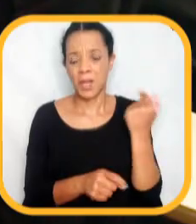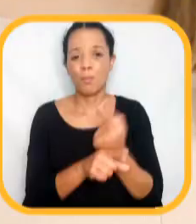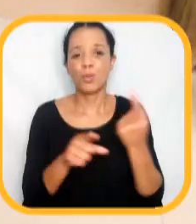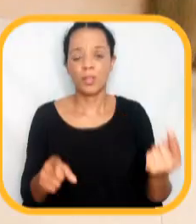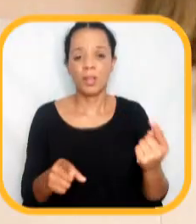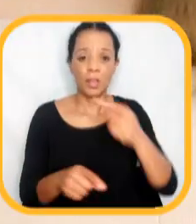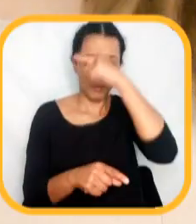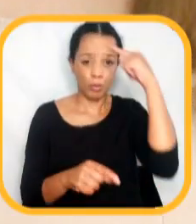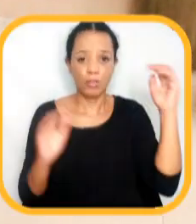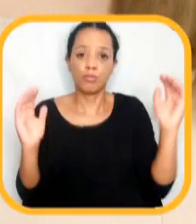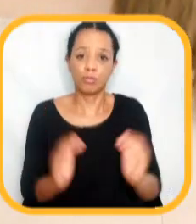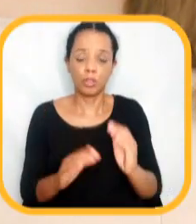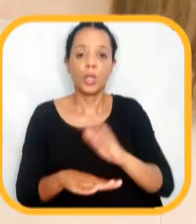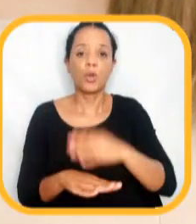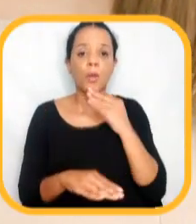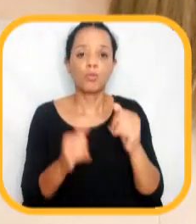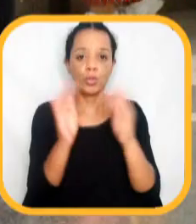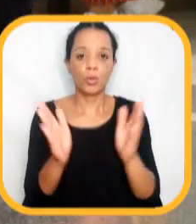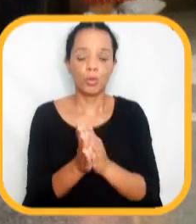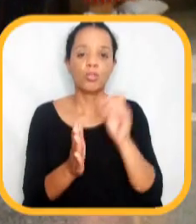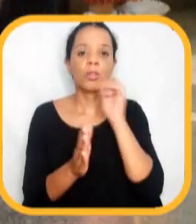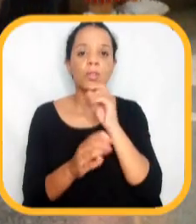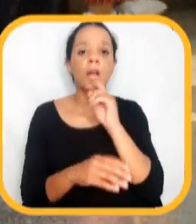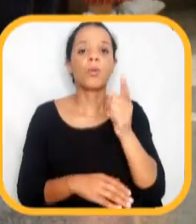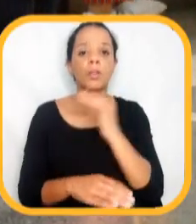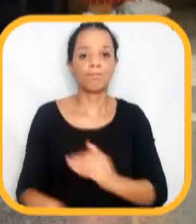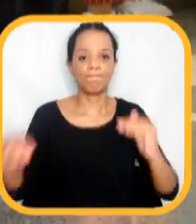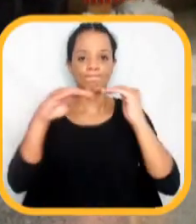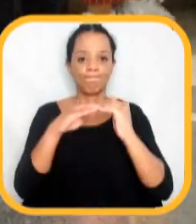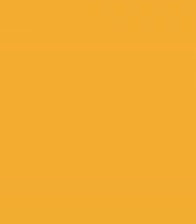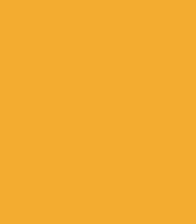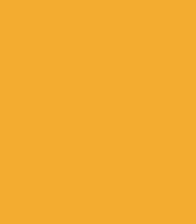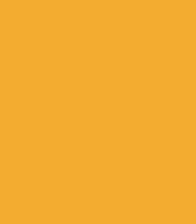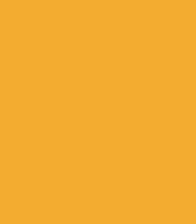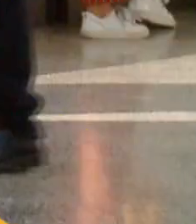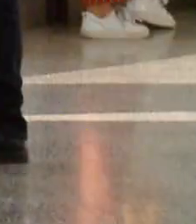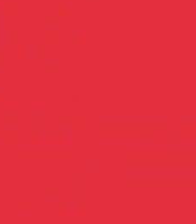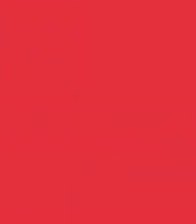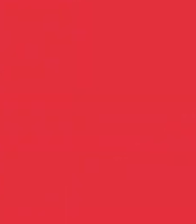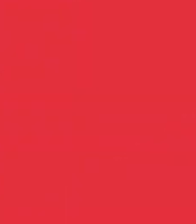fazer para eliminar as dificuldades para que todos os alunos estejam em condições de igualdade.